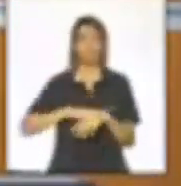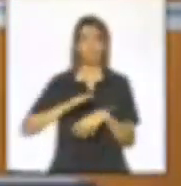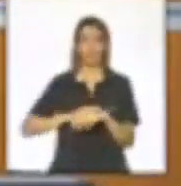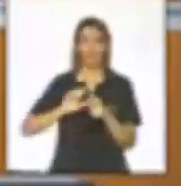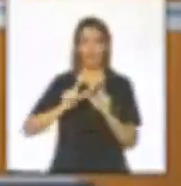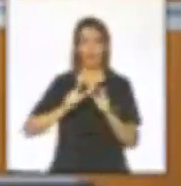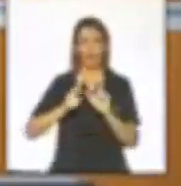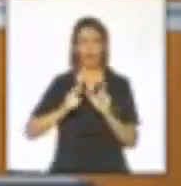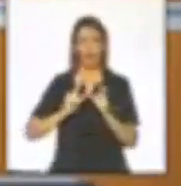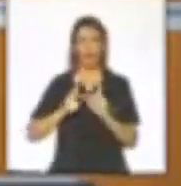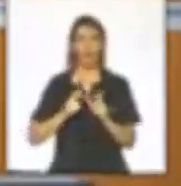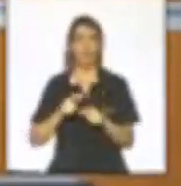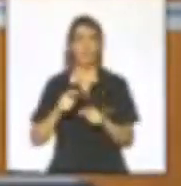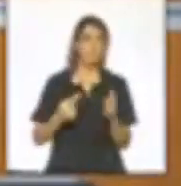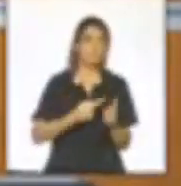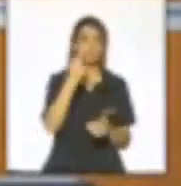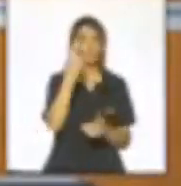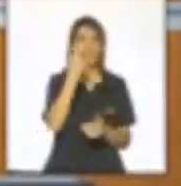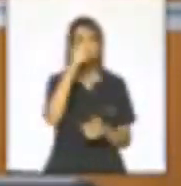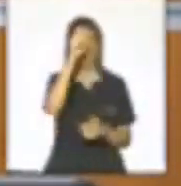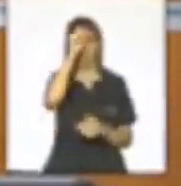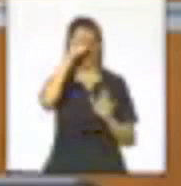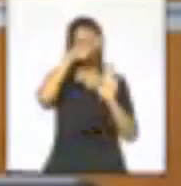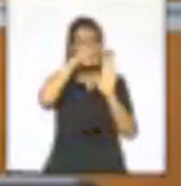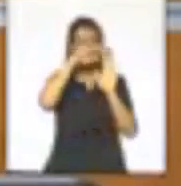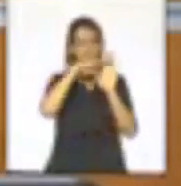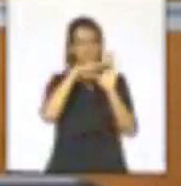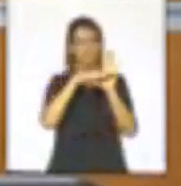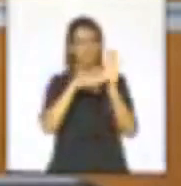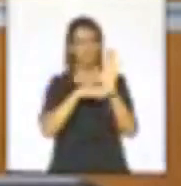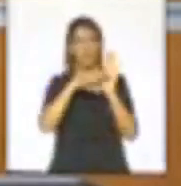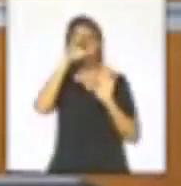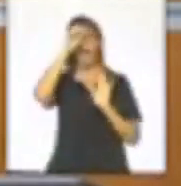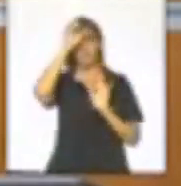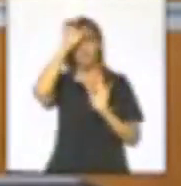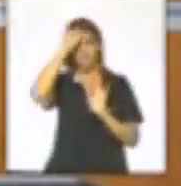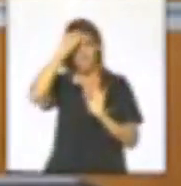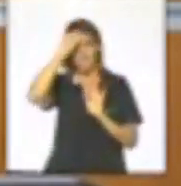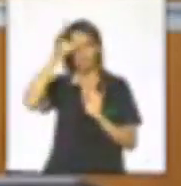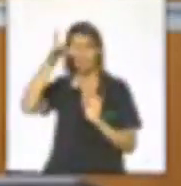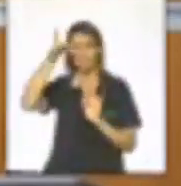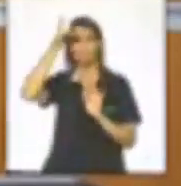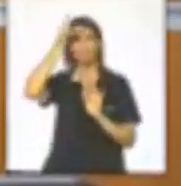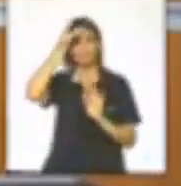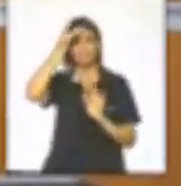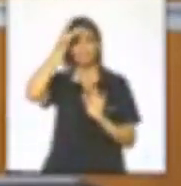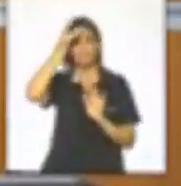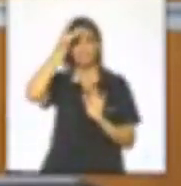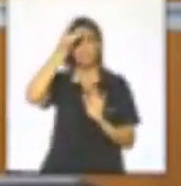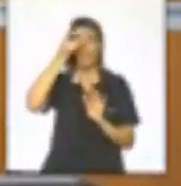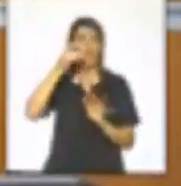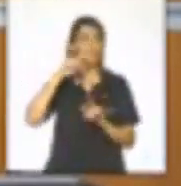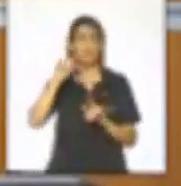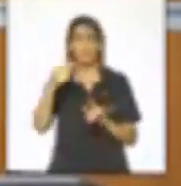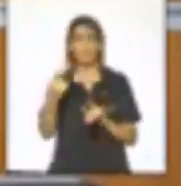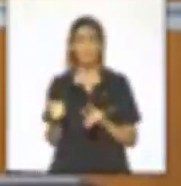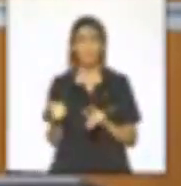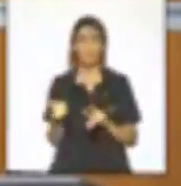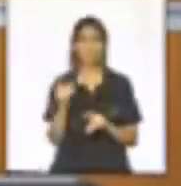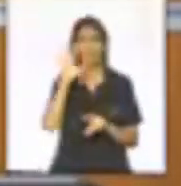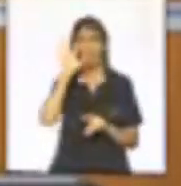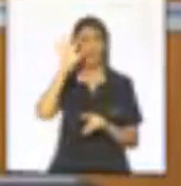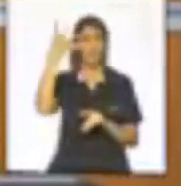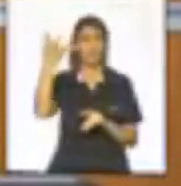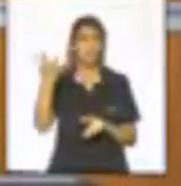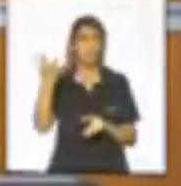algoritmo, primeiro você vai aprender a sequência. Aprendeu, dominou, você vai procurar o caminho mais fácil, mais rápido